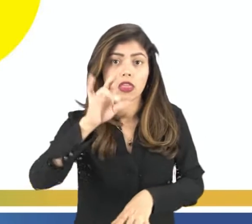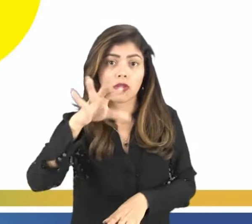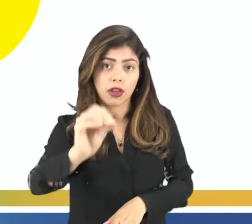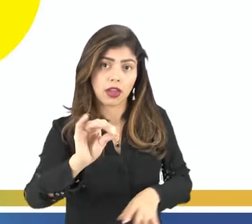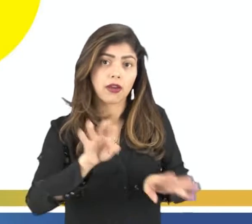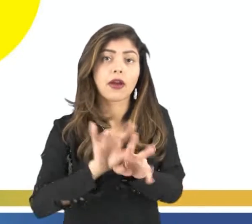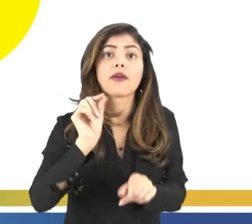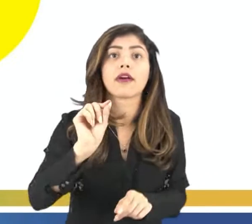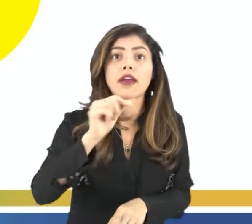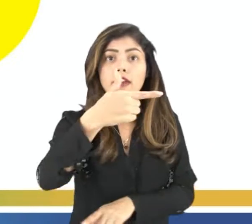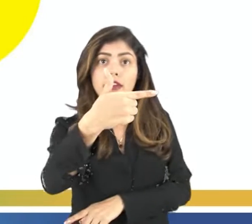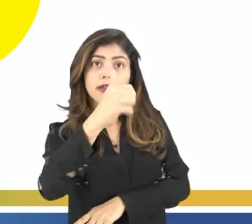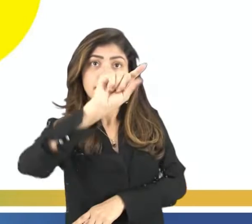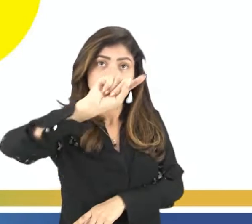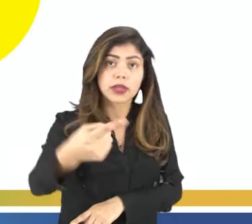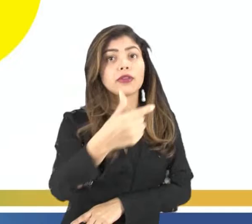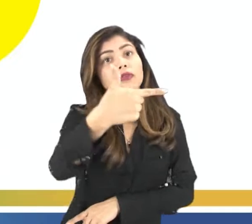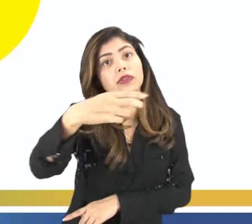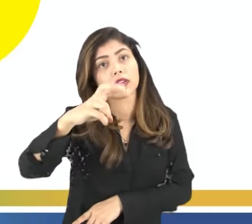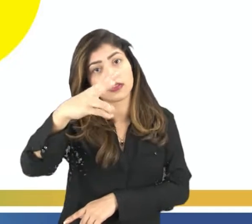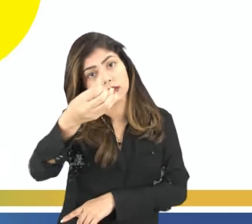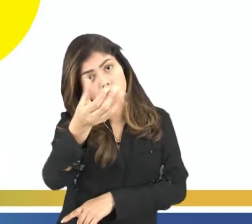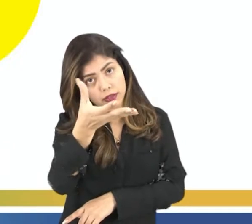de 20 centímetros, é